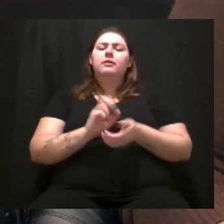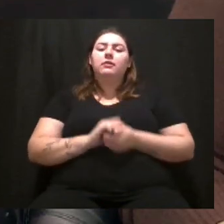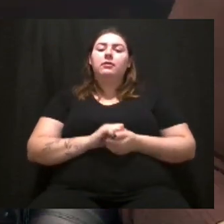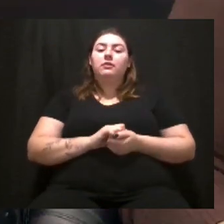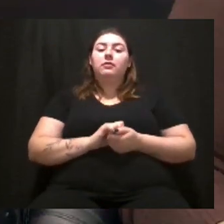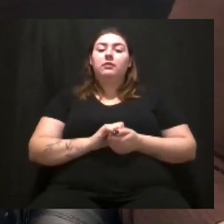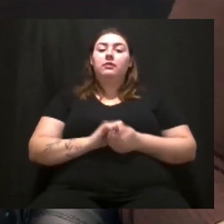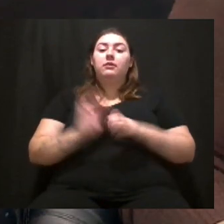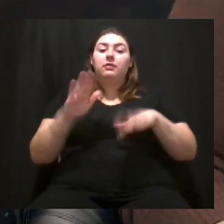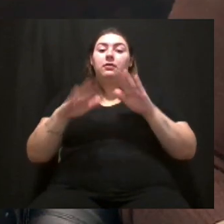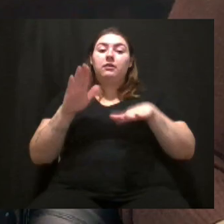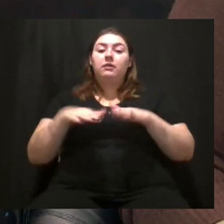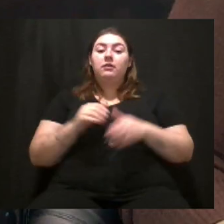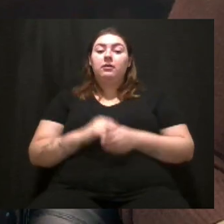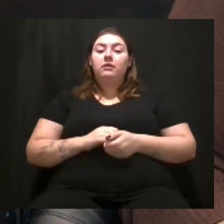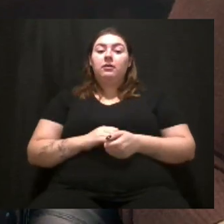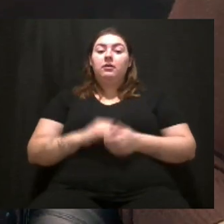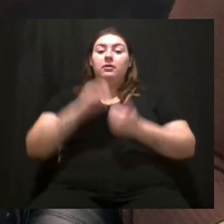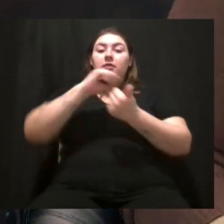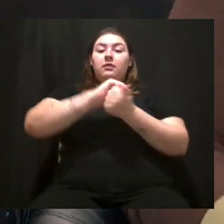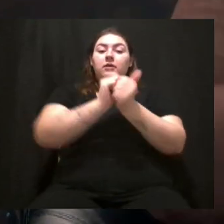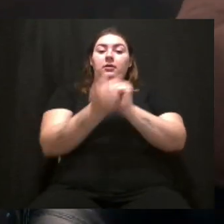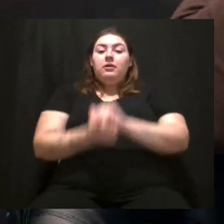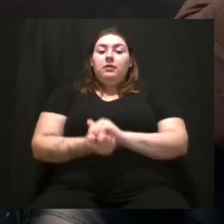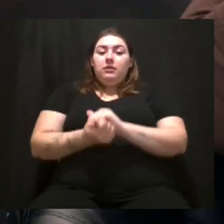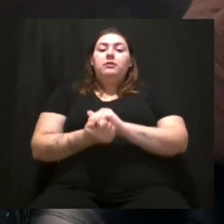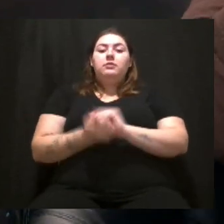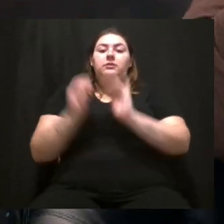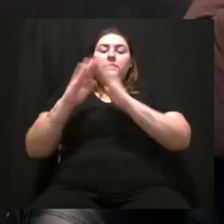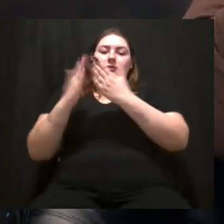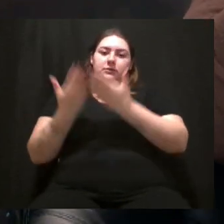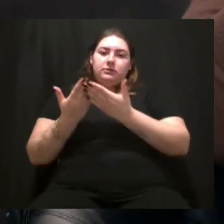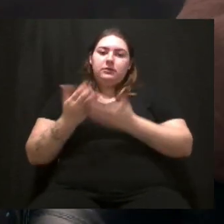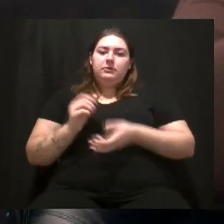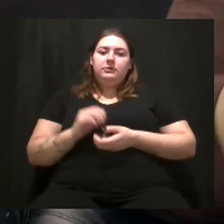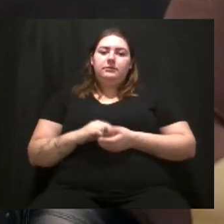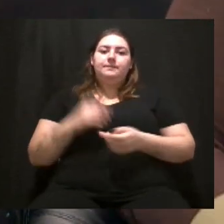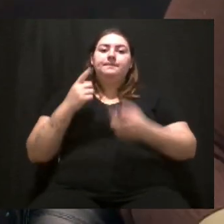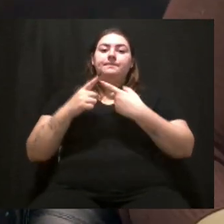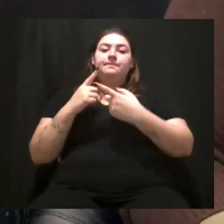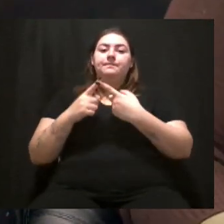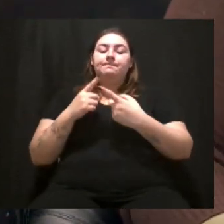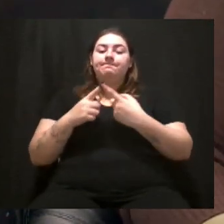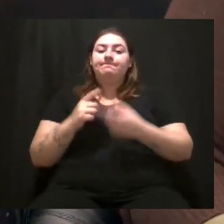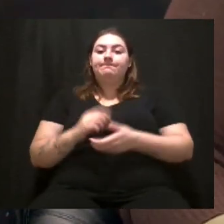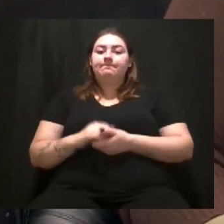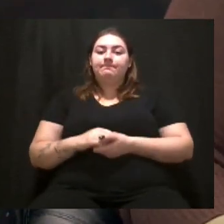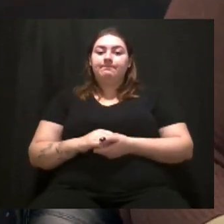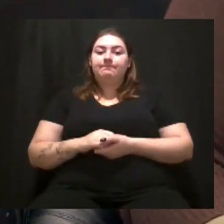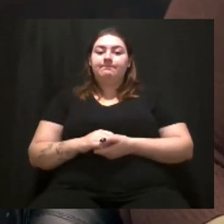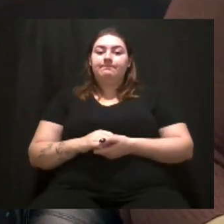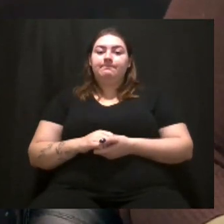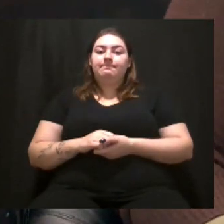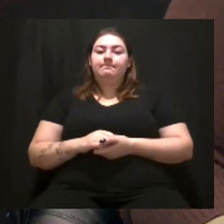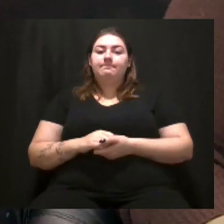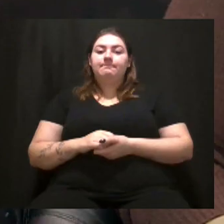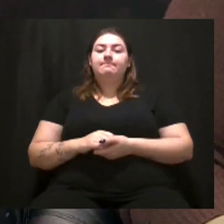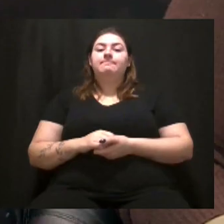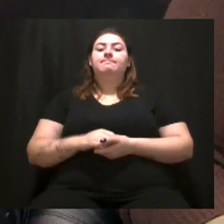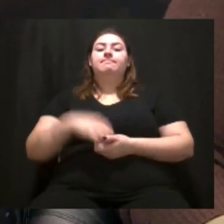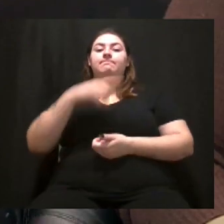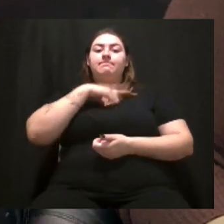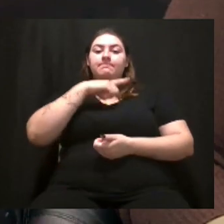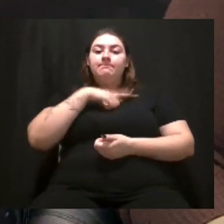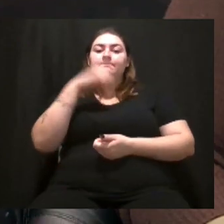da adaptação escolar. Então, porque é um ambiente novo, dependendo da faixa etária, existe essa dificuldade